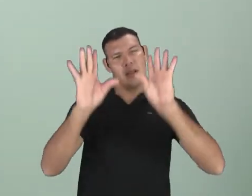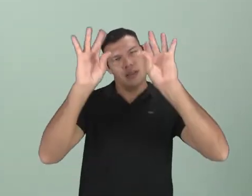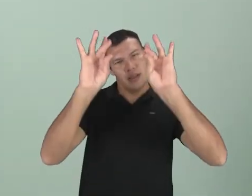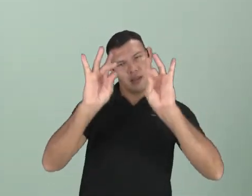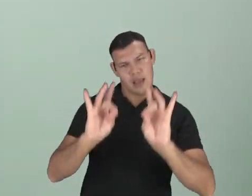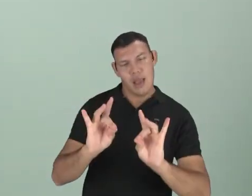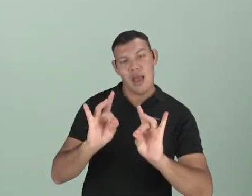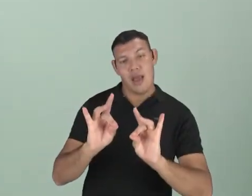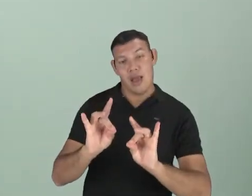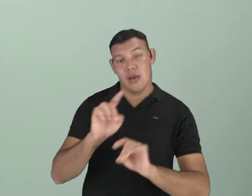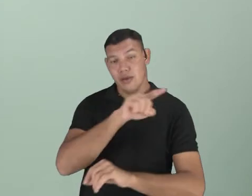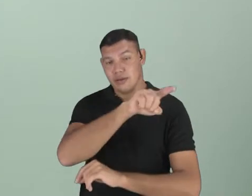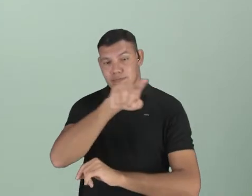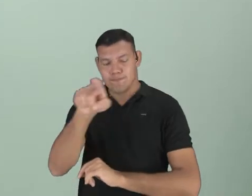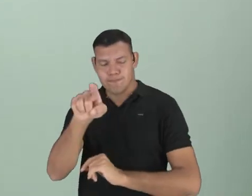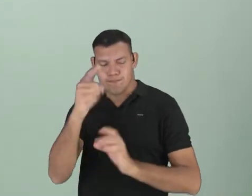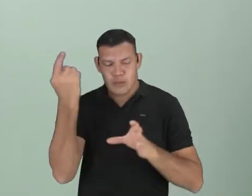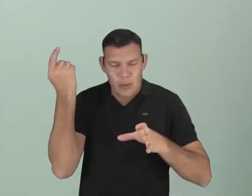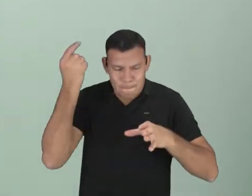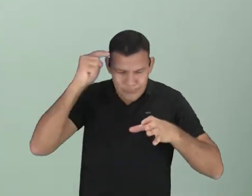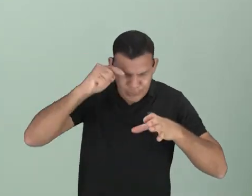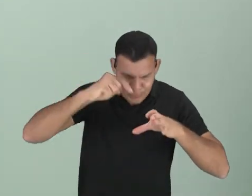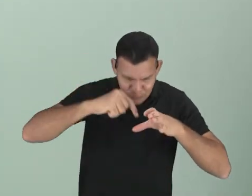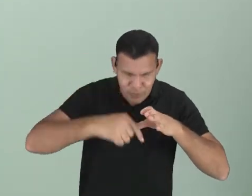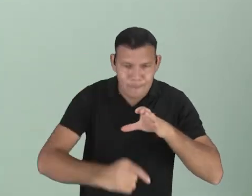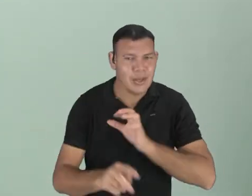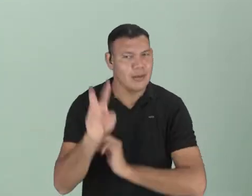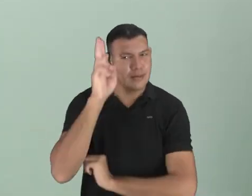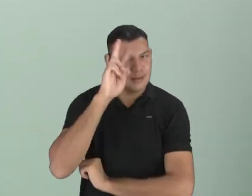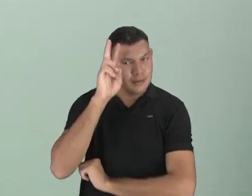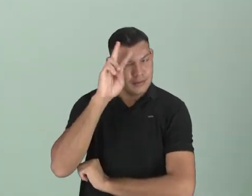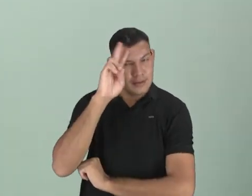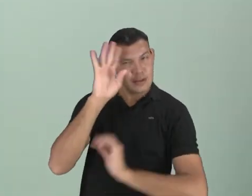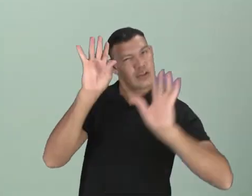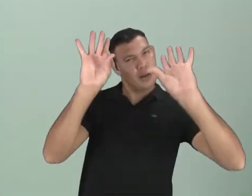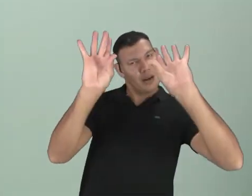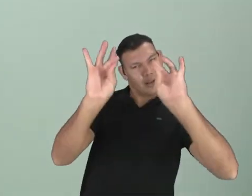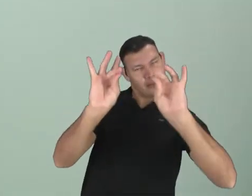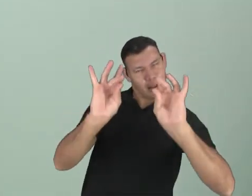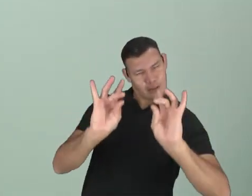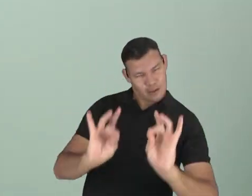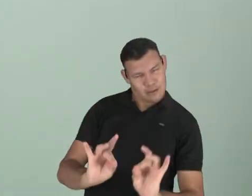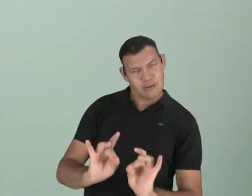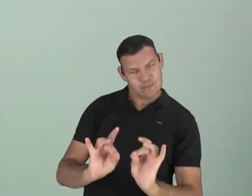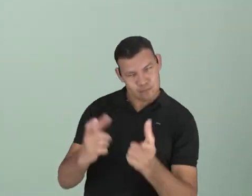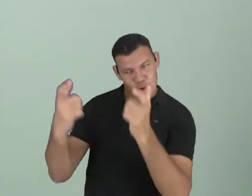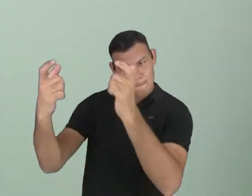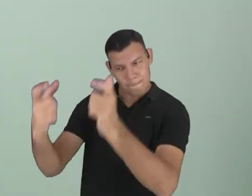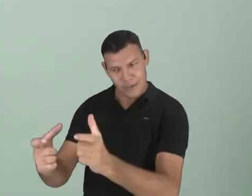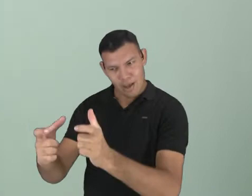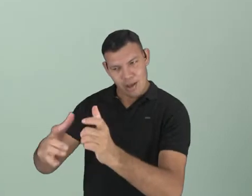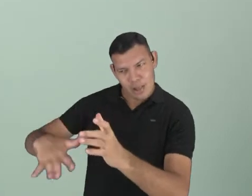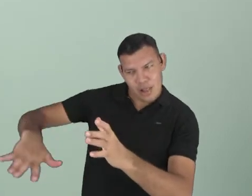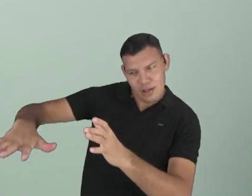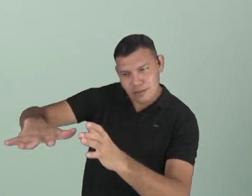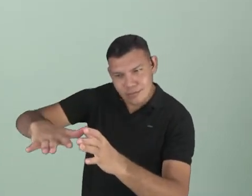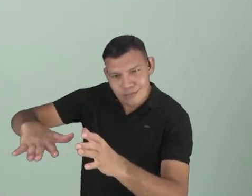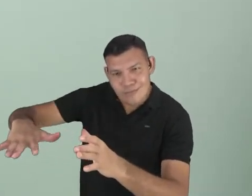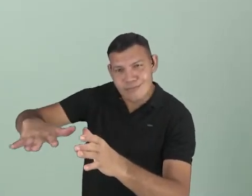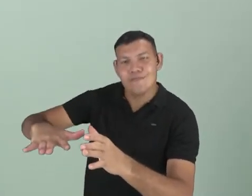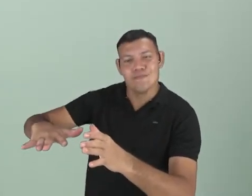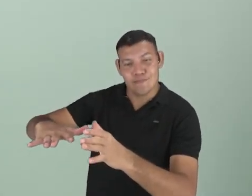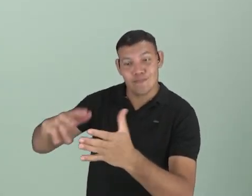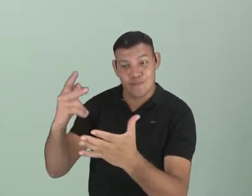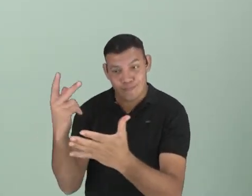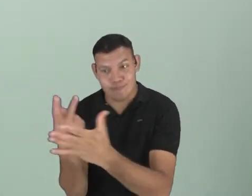você vai conseguir entrar na história. Então, sempre uma boa descrição do lugar, do espaço onde as coisas estão acontecendo